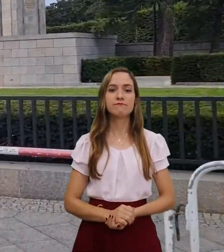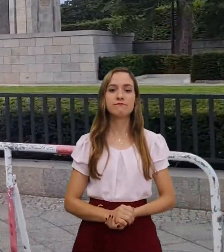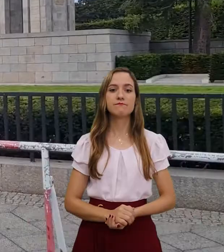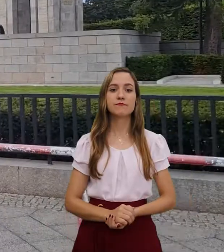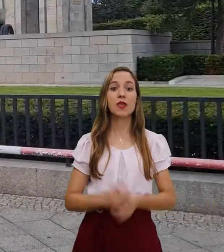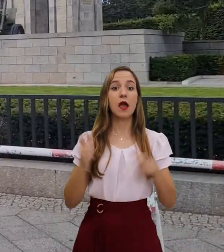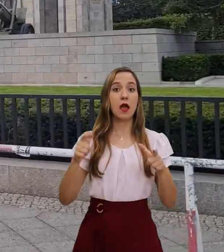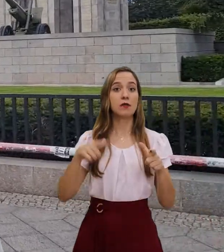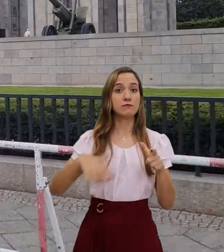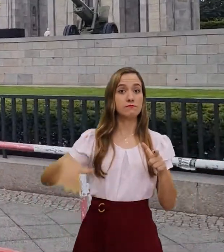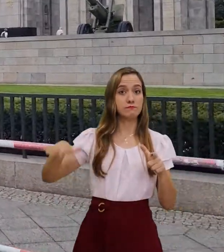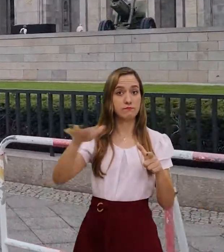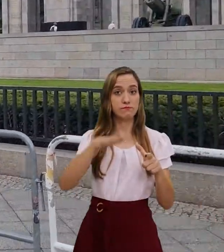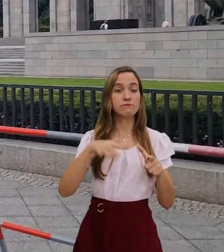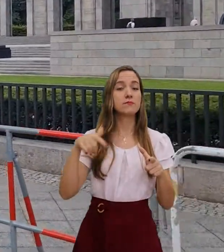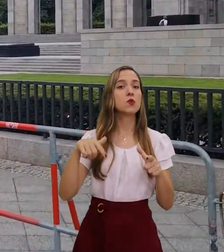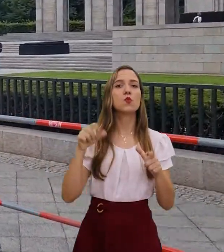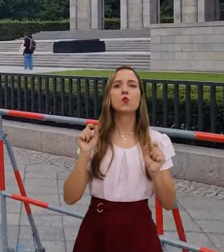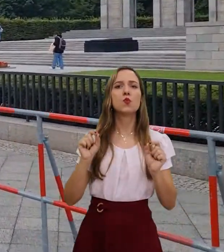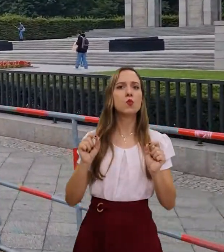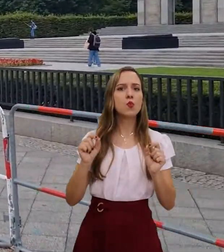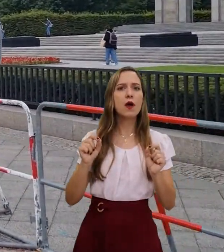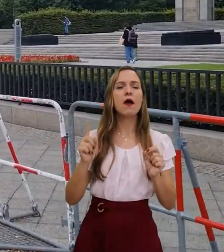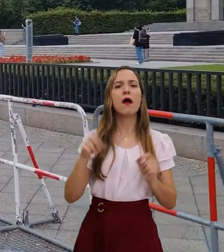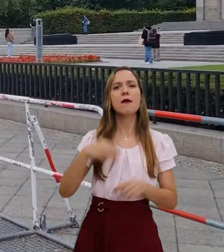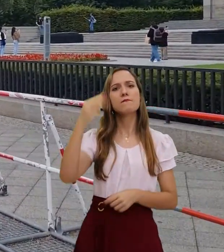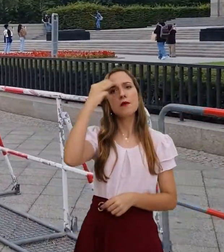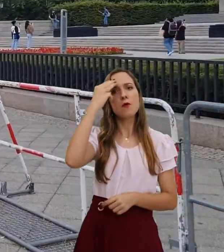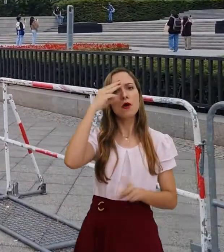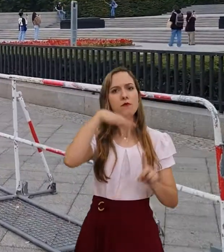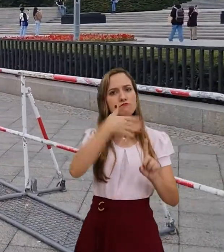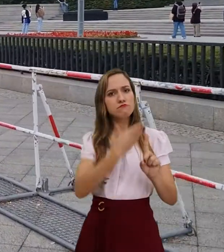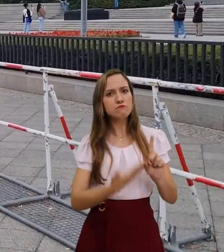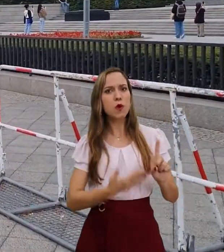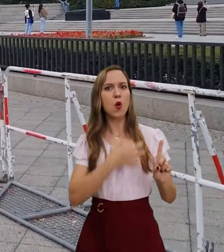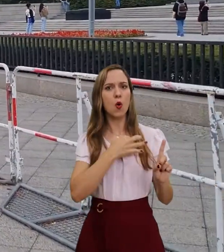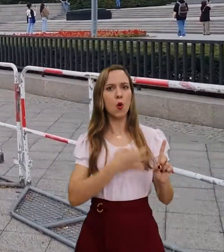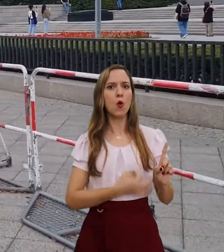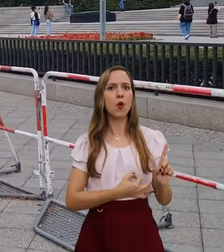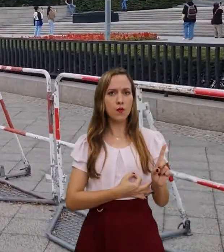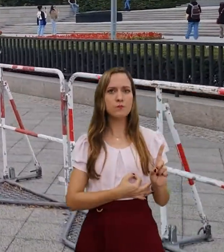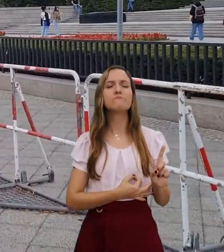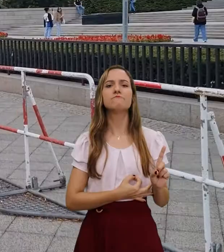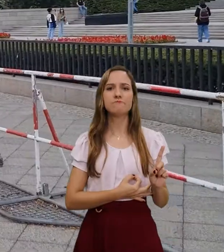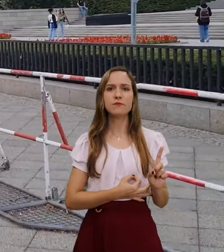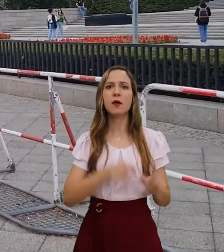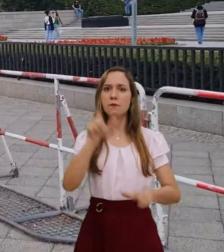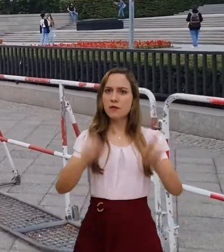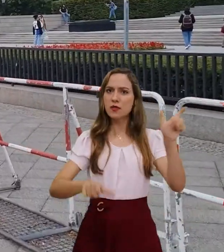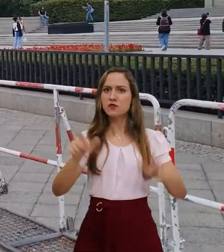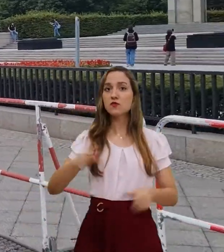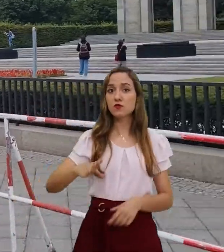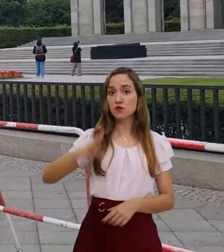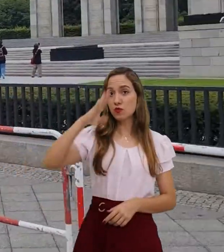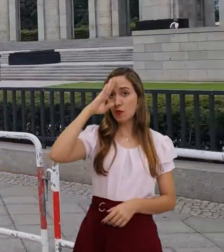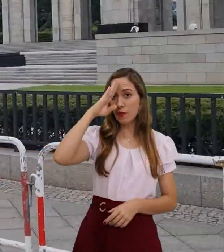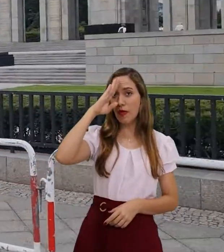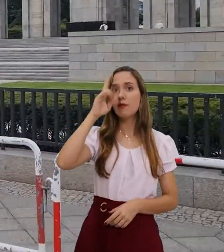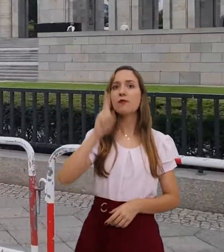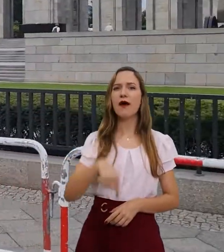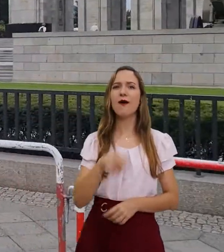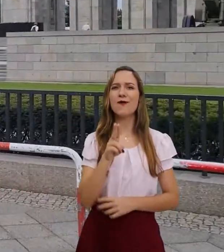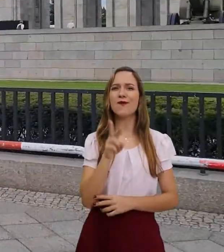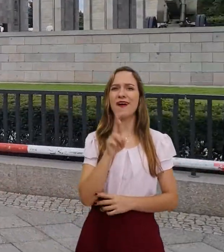Aqui é um local de um memorial de honra dos soldados soviéticos